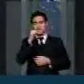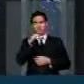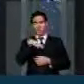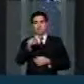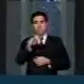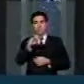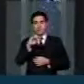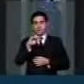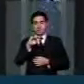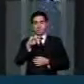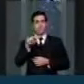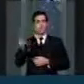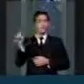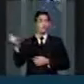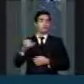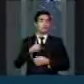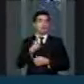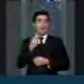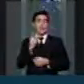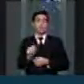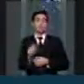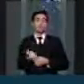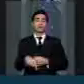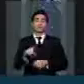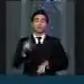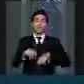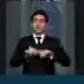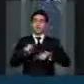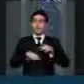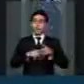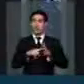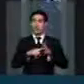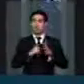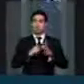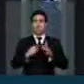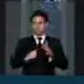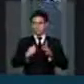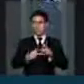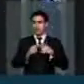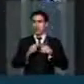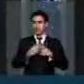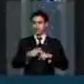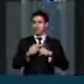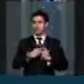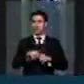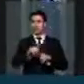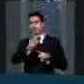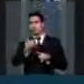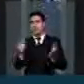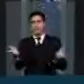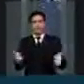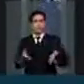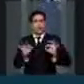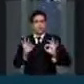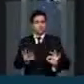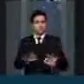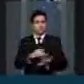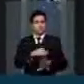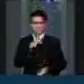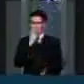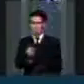Márcio Zimmermann, informou que os equipamentos estavam com a manutenção em dia. Surpresa! Parece